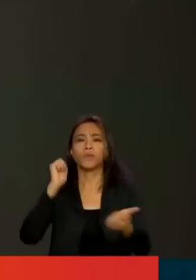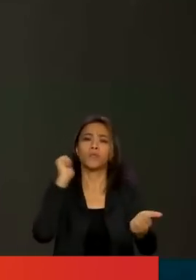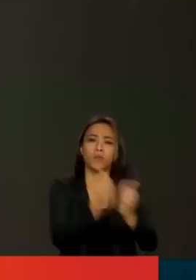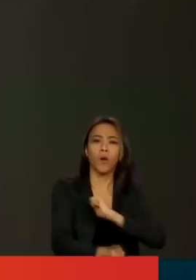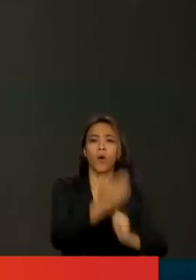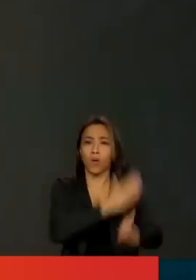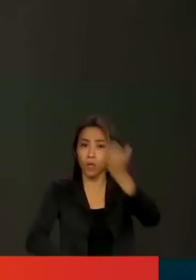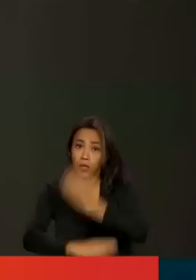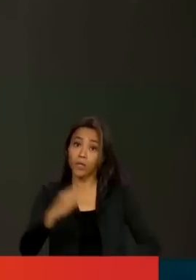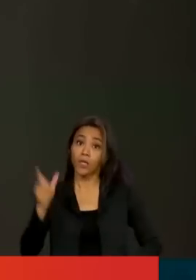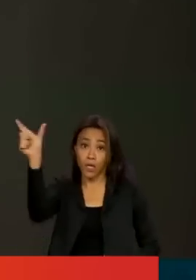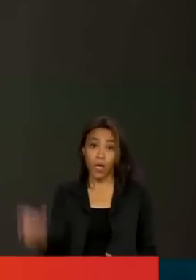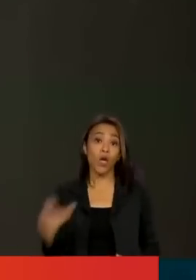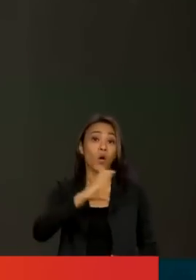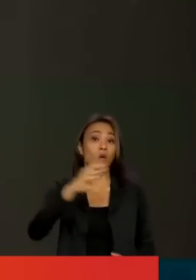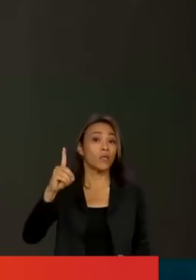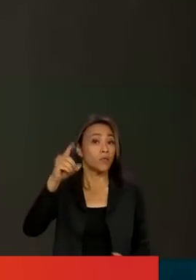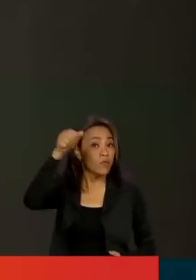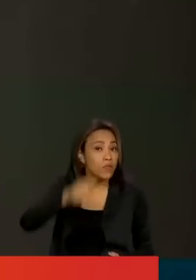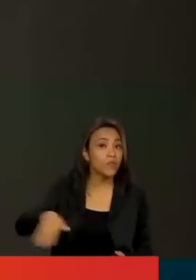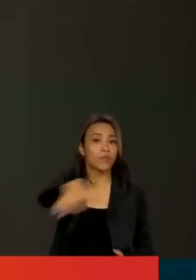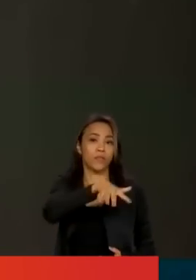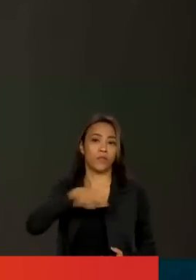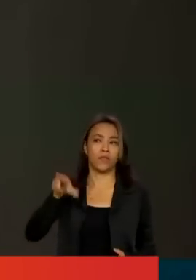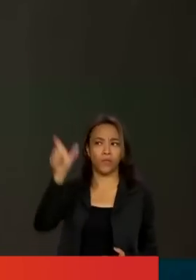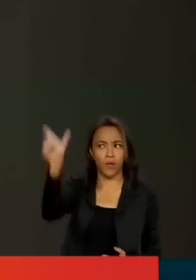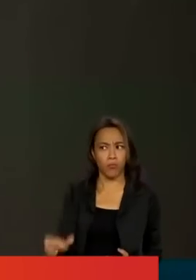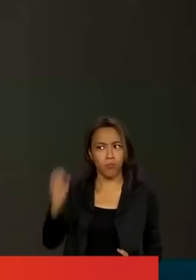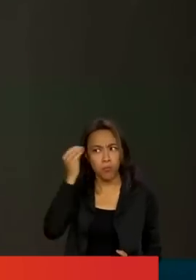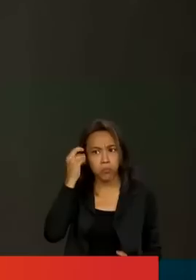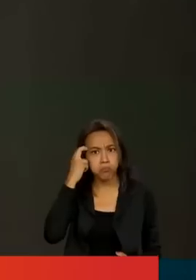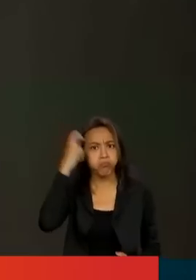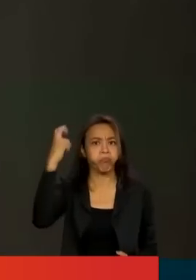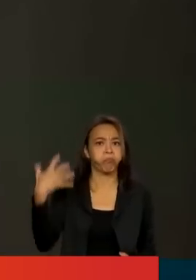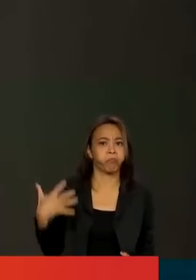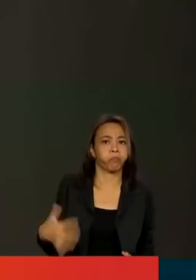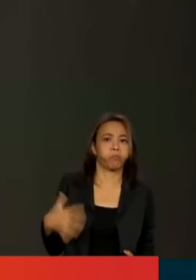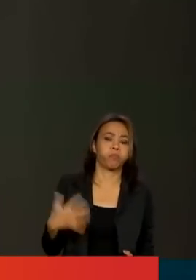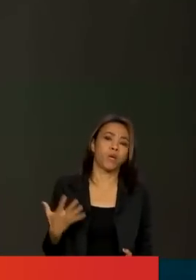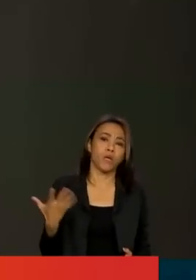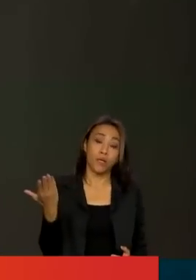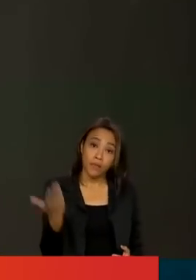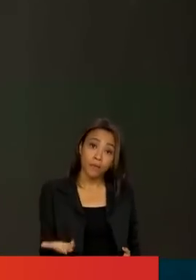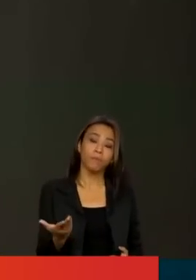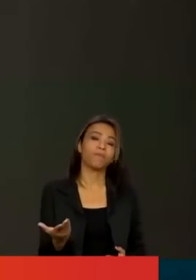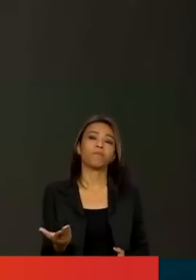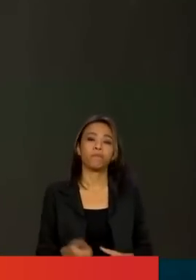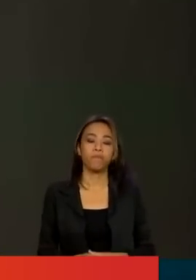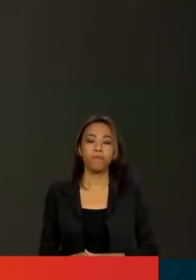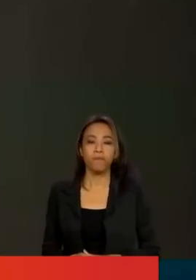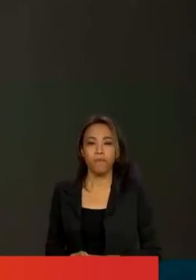é geral principalmente da questão da Inteligência esse todos nós